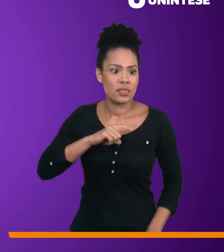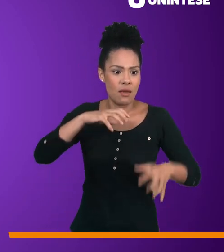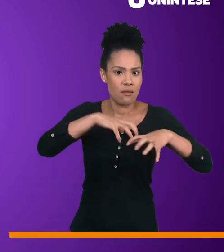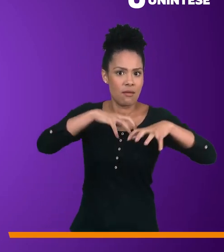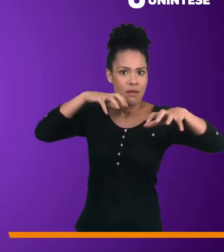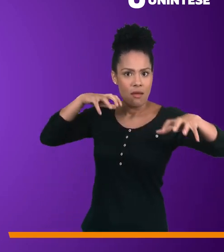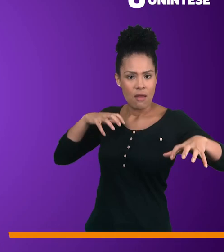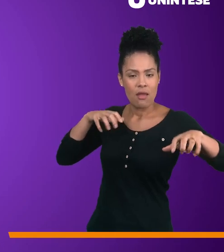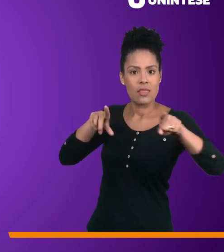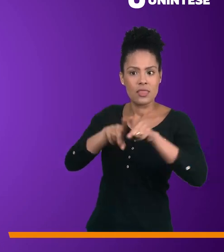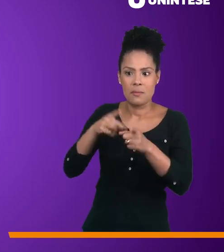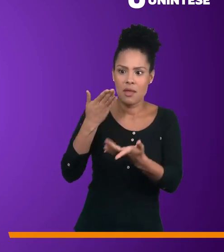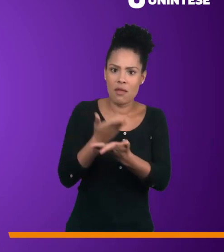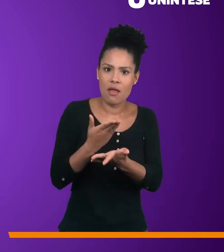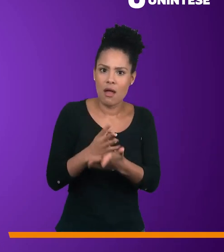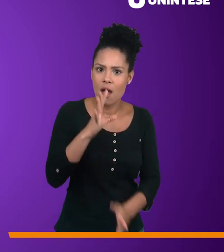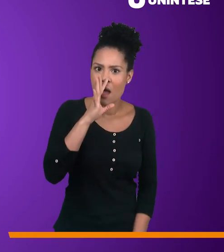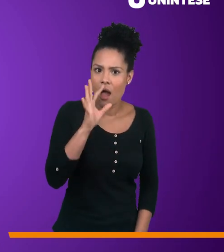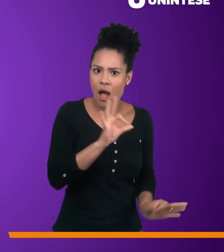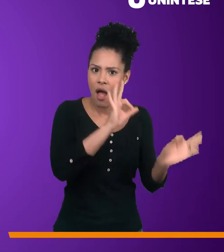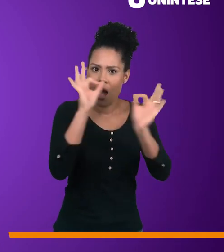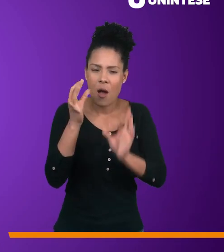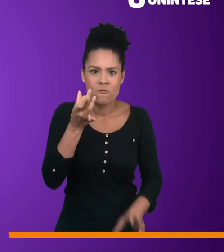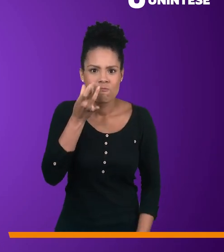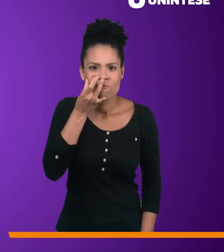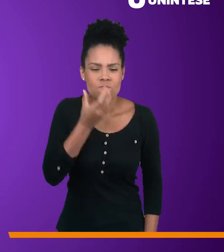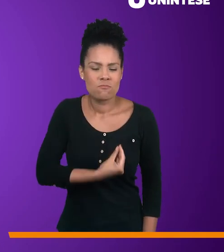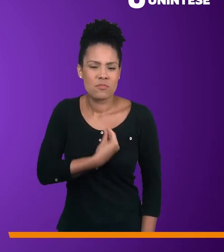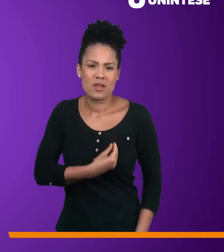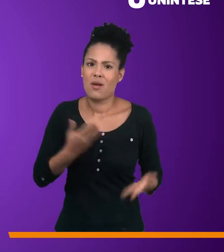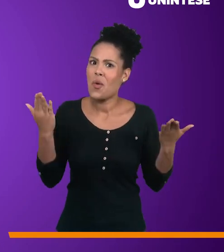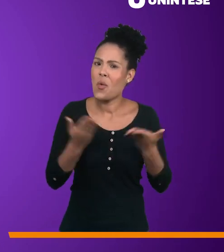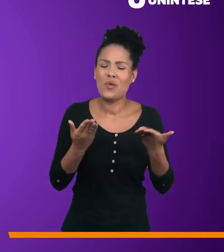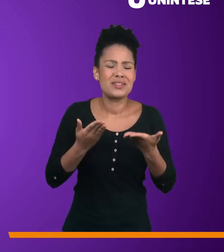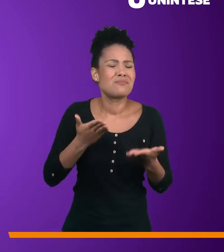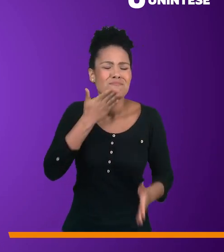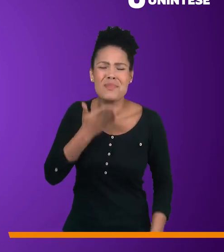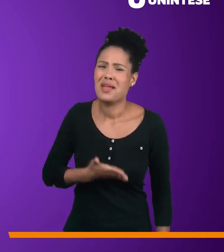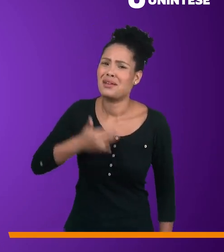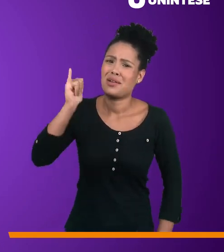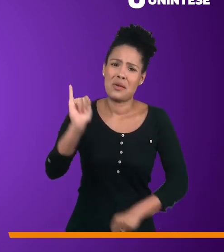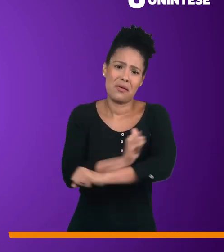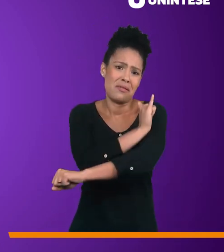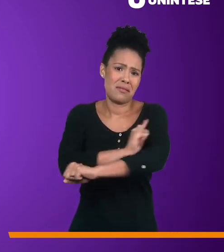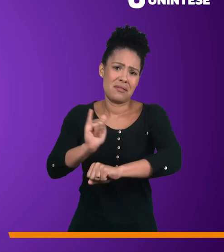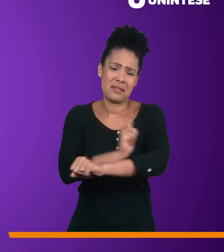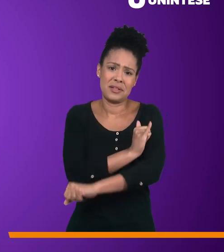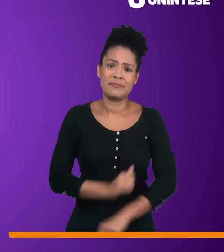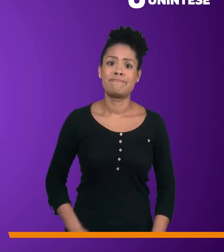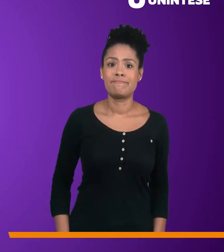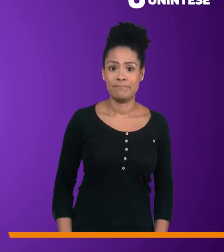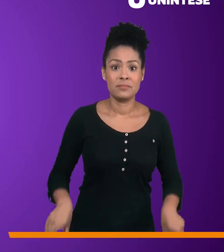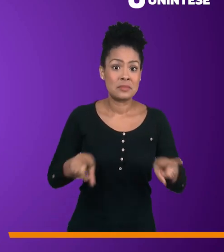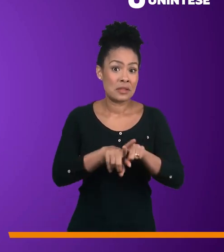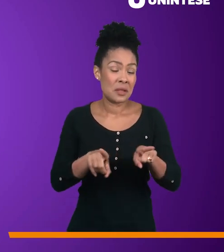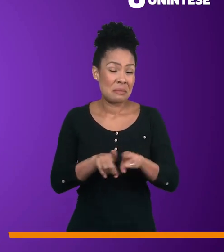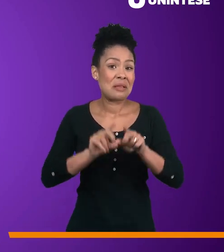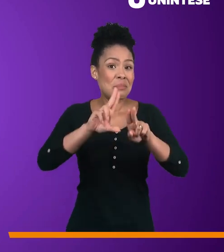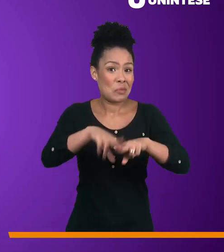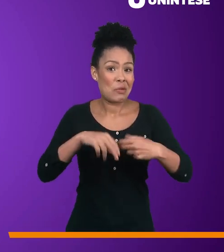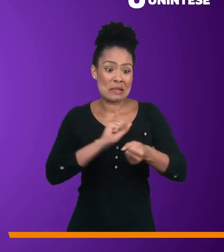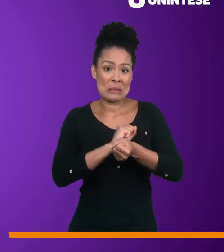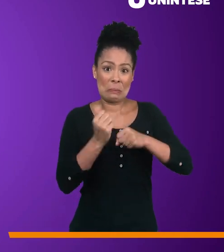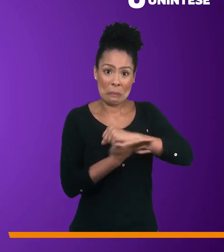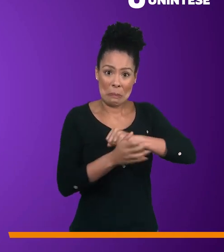mescla o EAD com os encontros ao vivo é a melhor que tem disponível atualmente, especialmente após as restrições